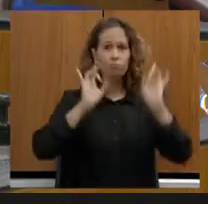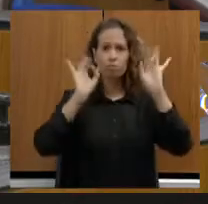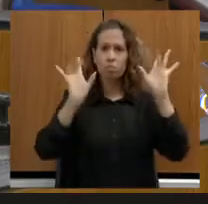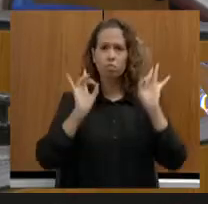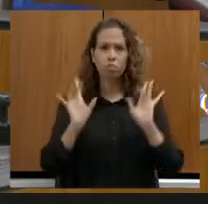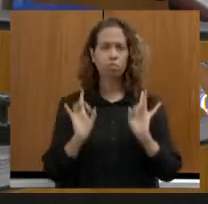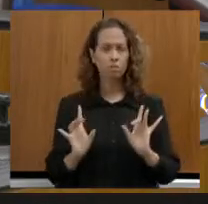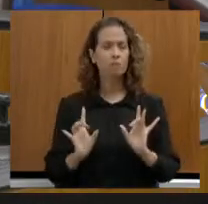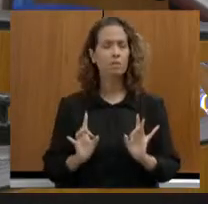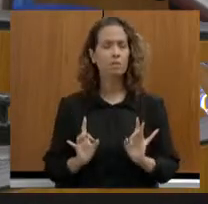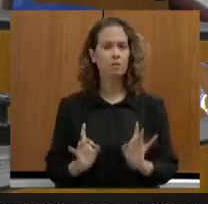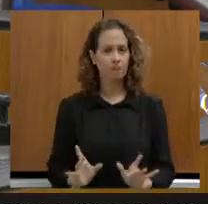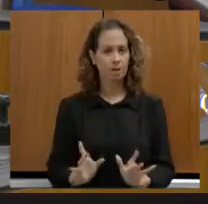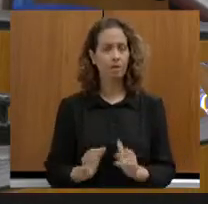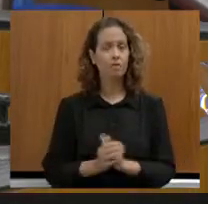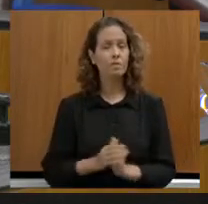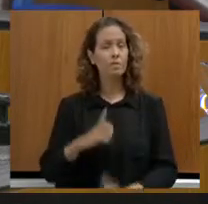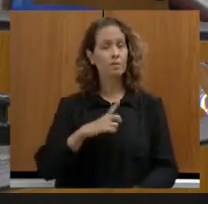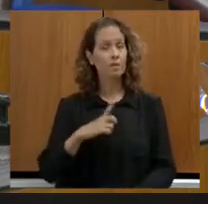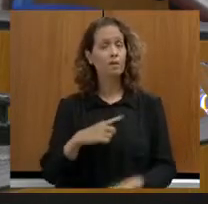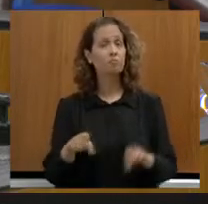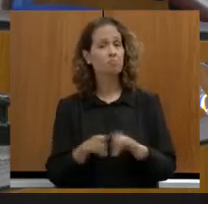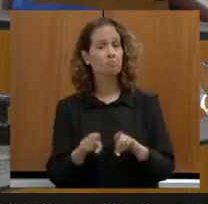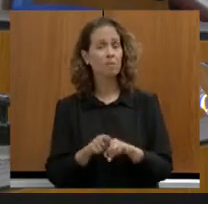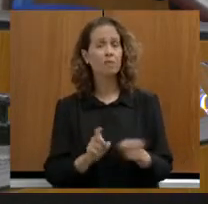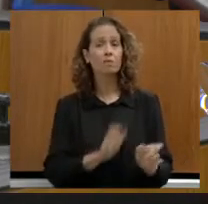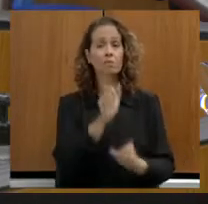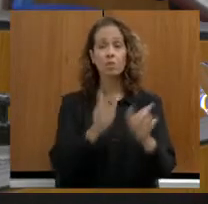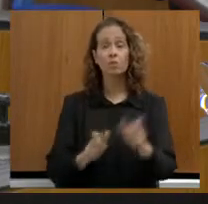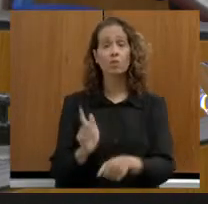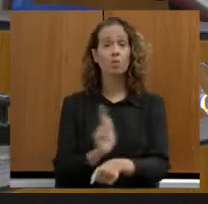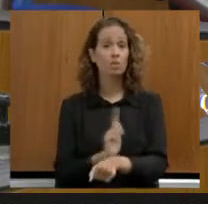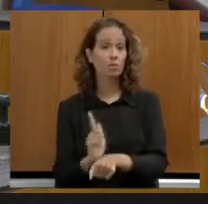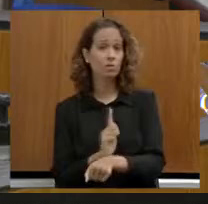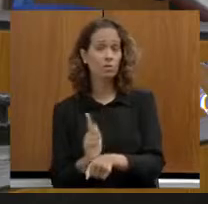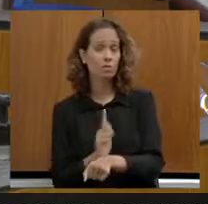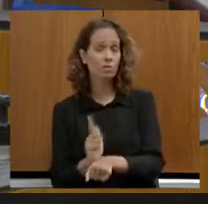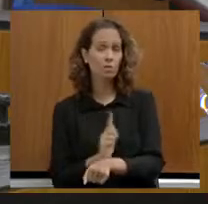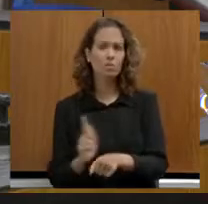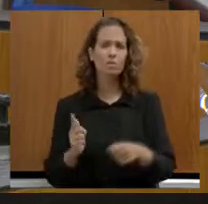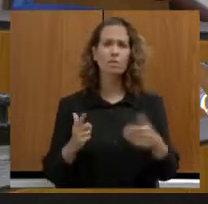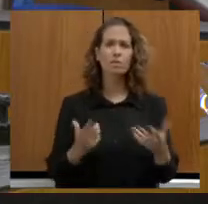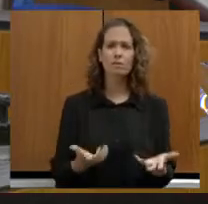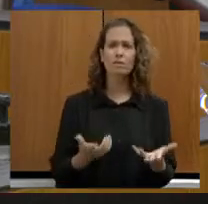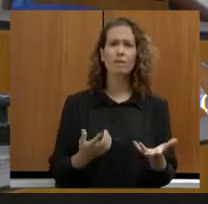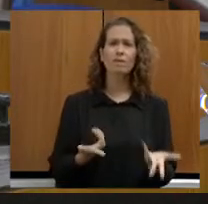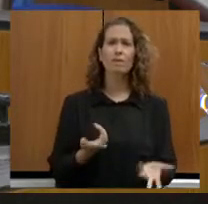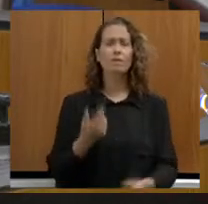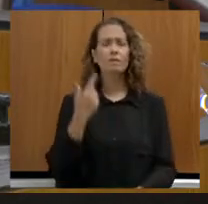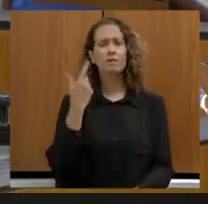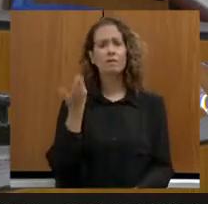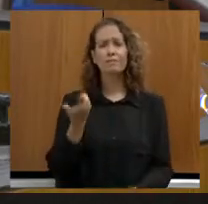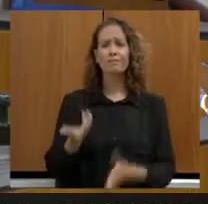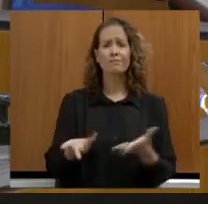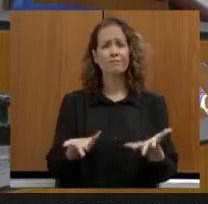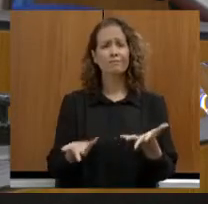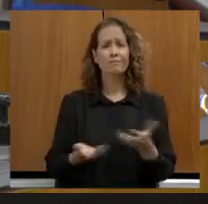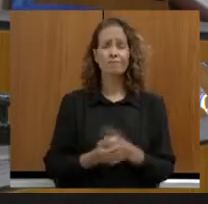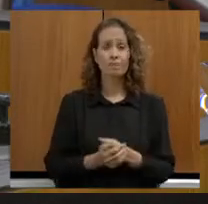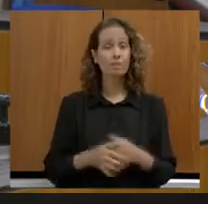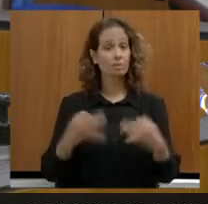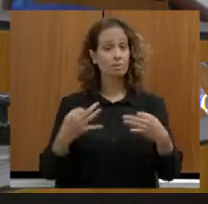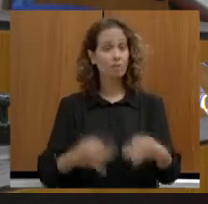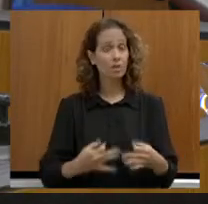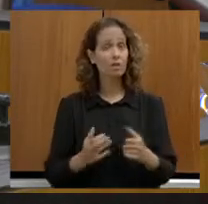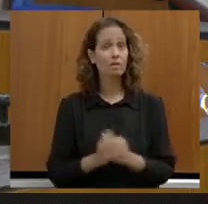especial né e tem ainda pessoas gestores que estão com a cabeça lá no final lá pode ser pode ter